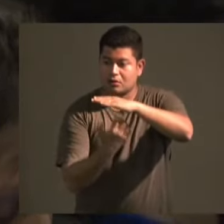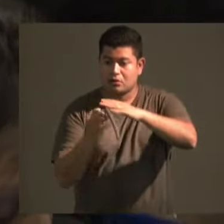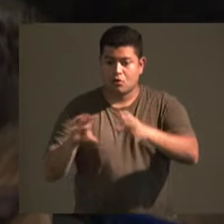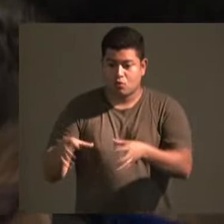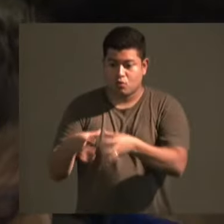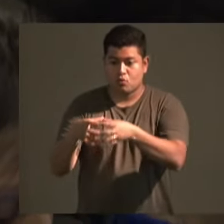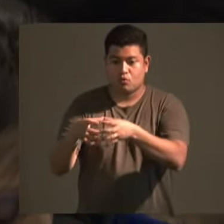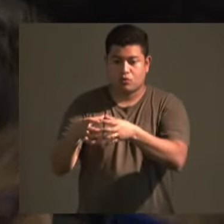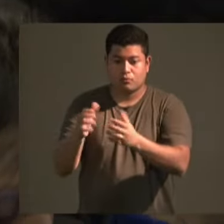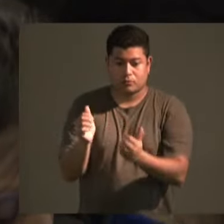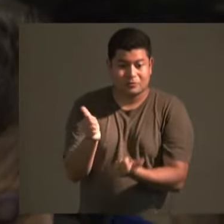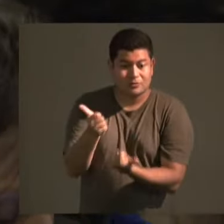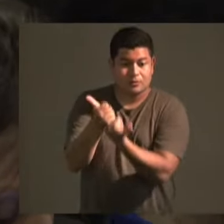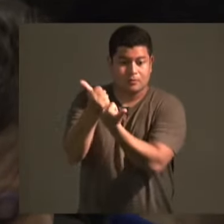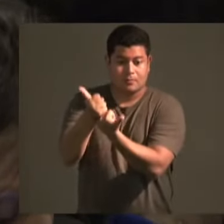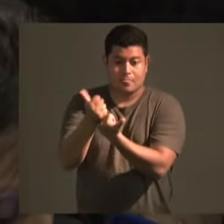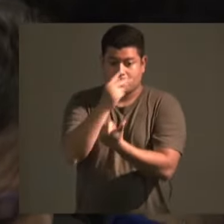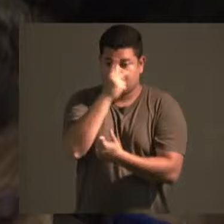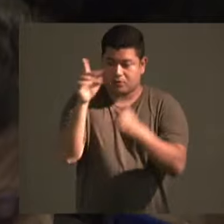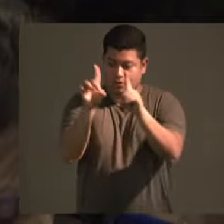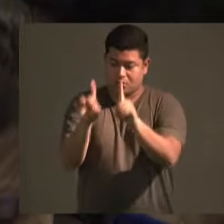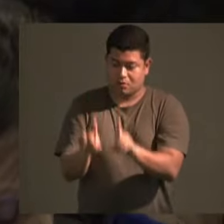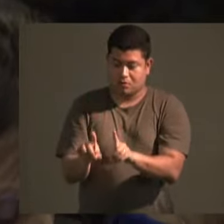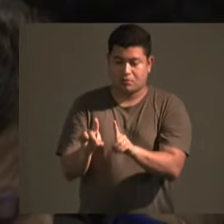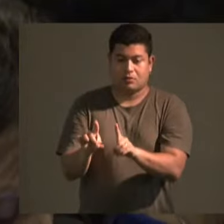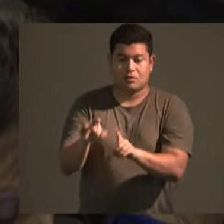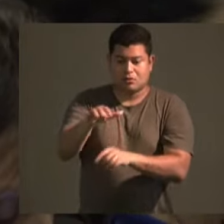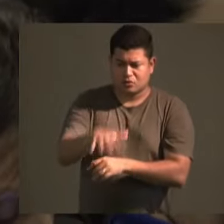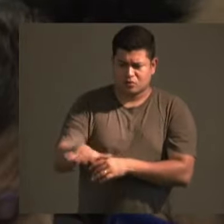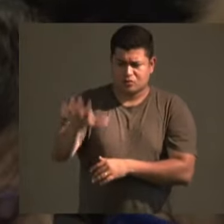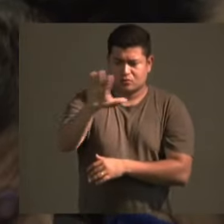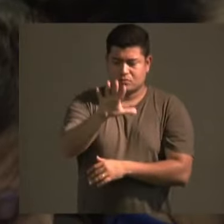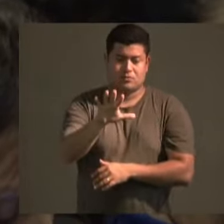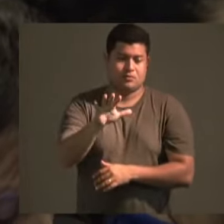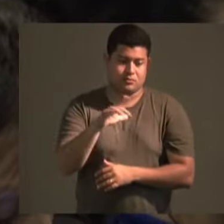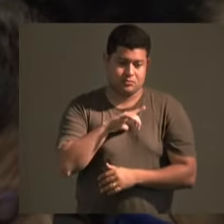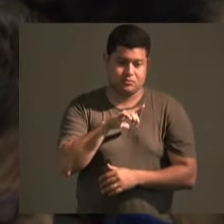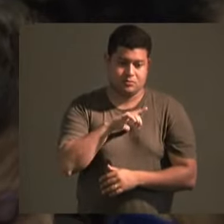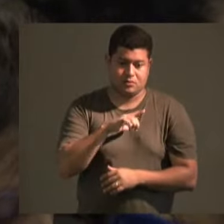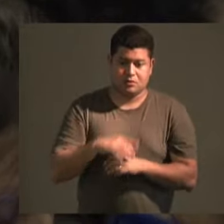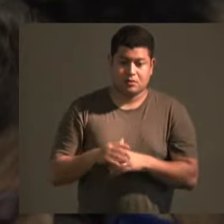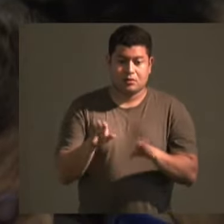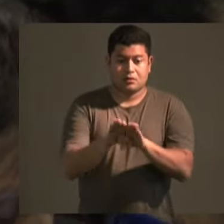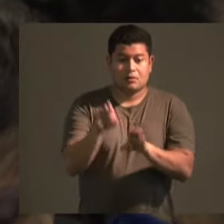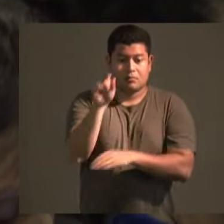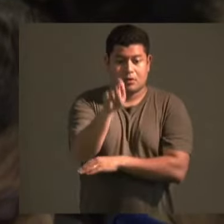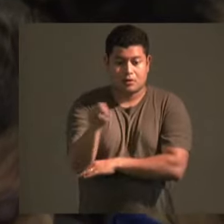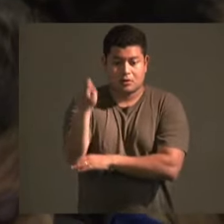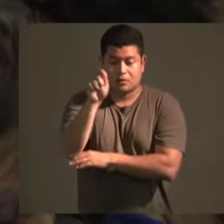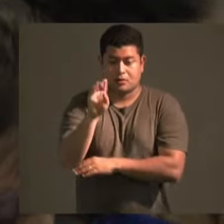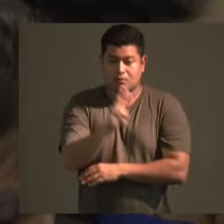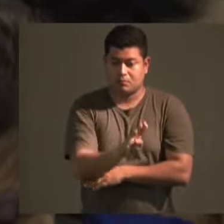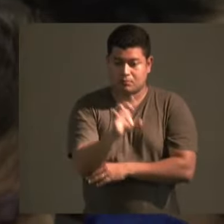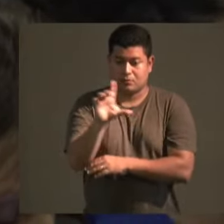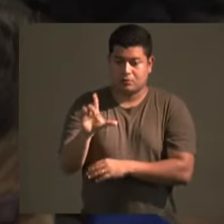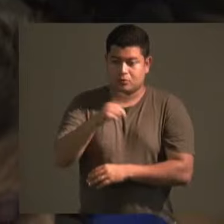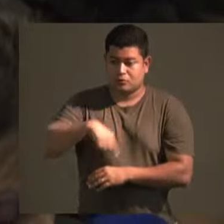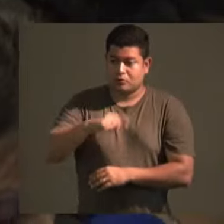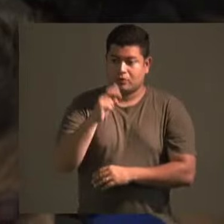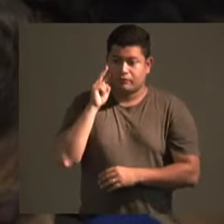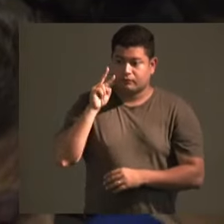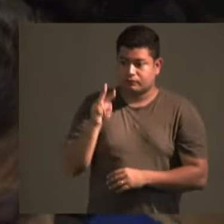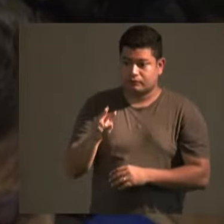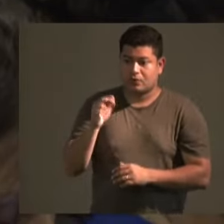para pessoas com deficiência do modo geral. Eu vejo desse deslumbre. As associações de Blumenau, a gente vive esse fortalecimento,